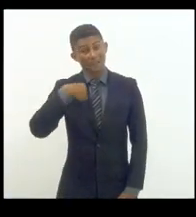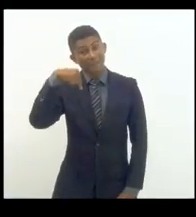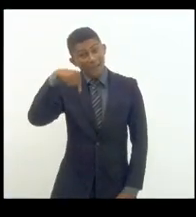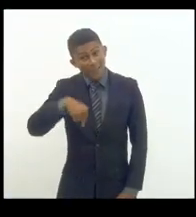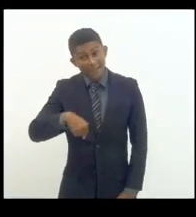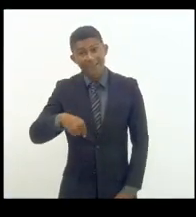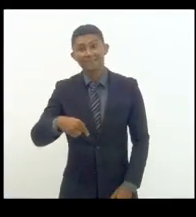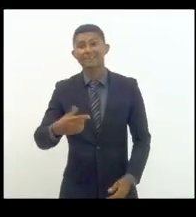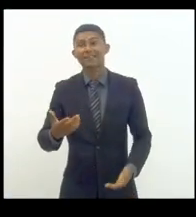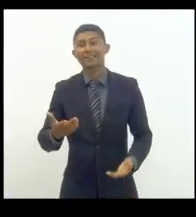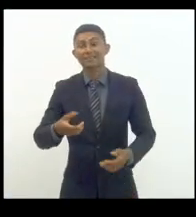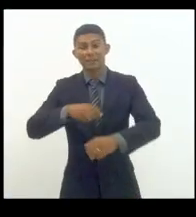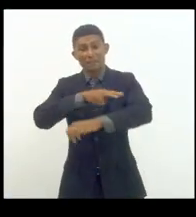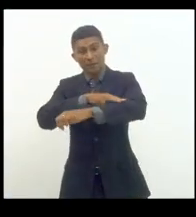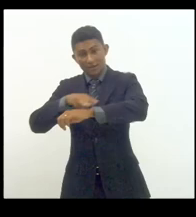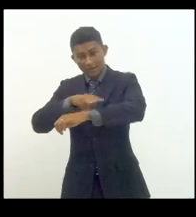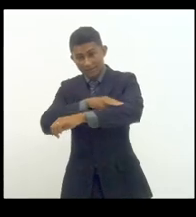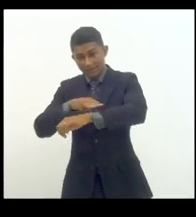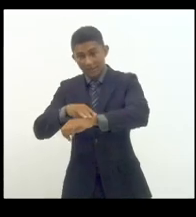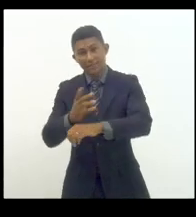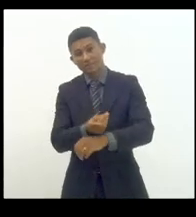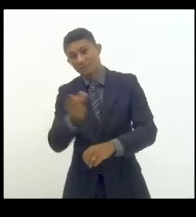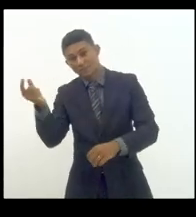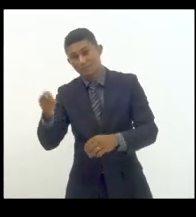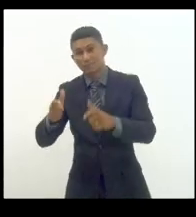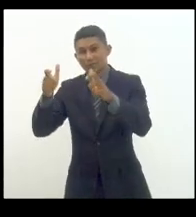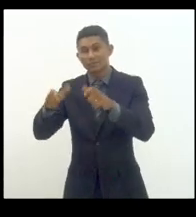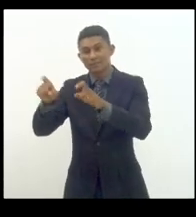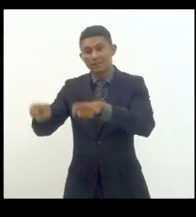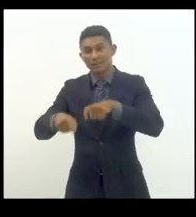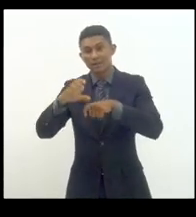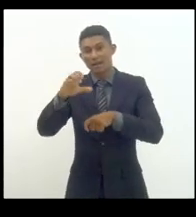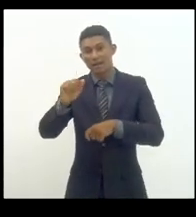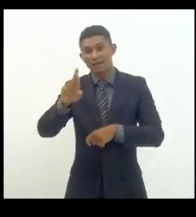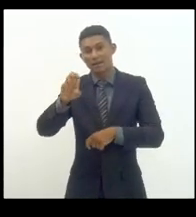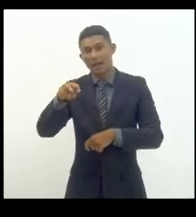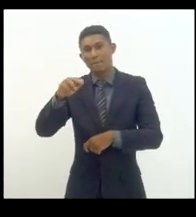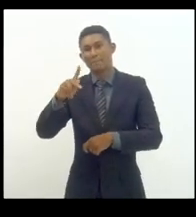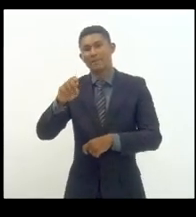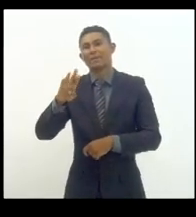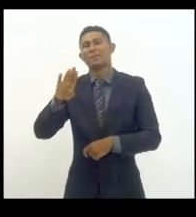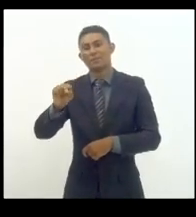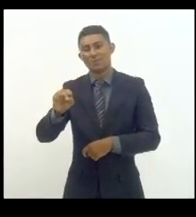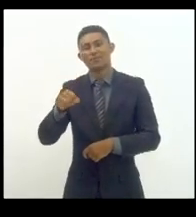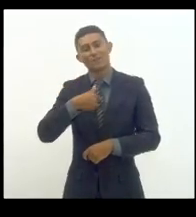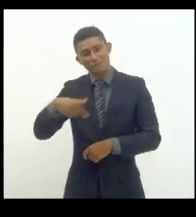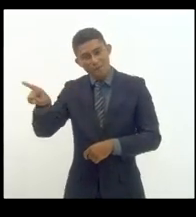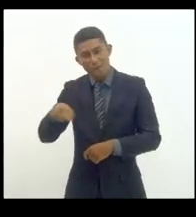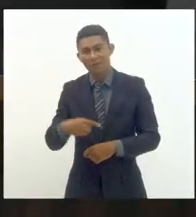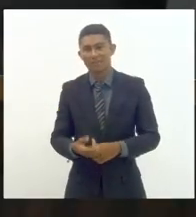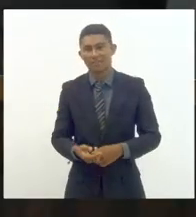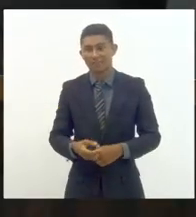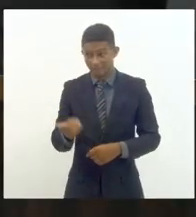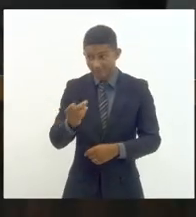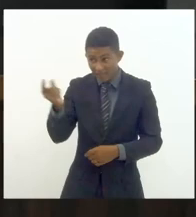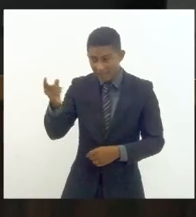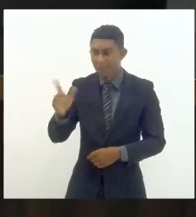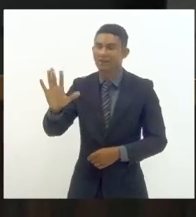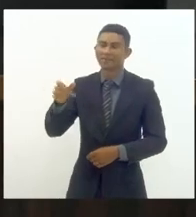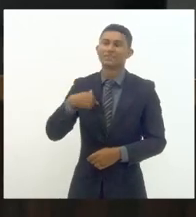Eu estou saindo de Macaé nesse momento e para Conceição, Carapebus, Quintamã. Vai sair aí, tudo bem, mas eu